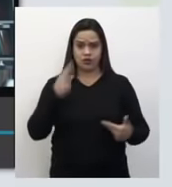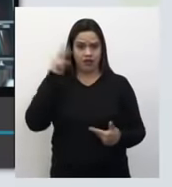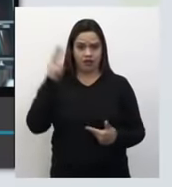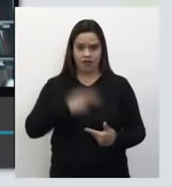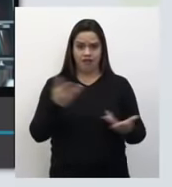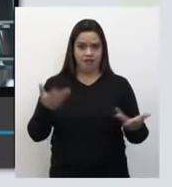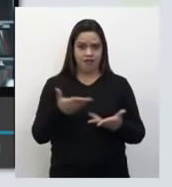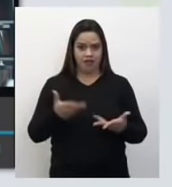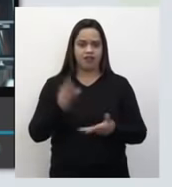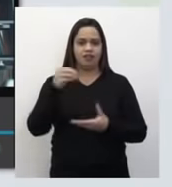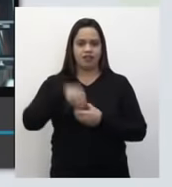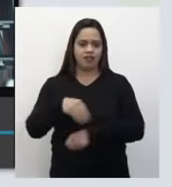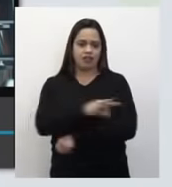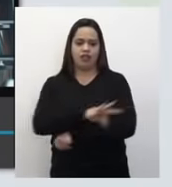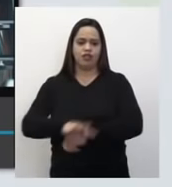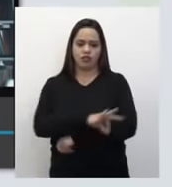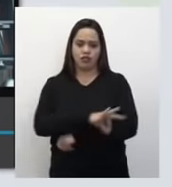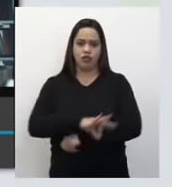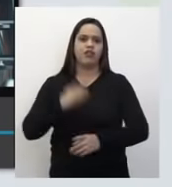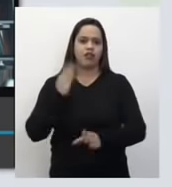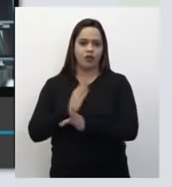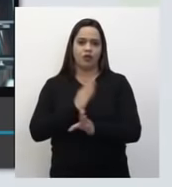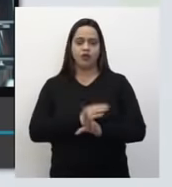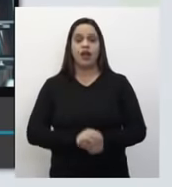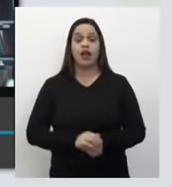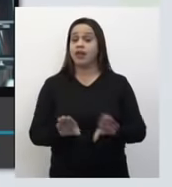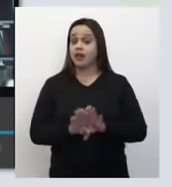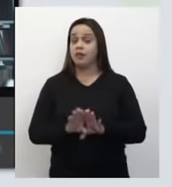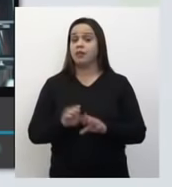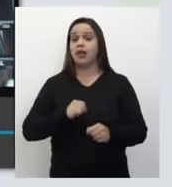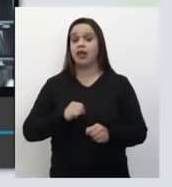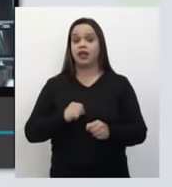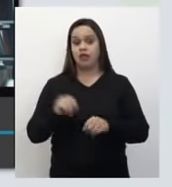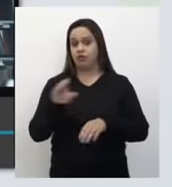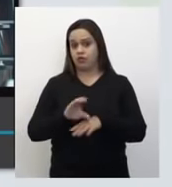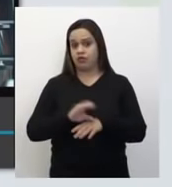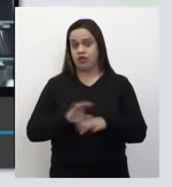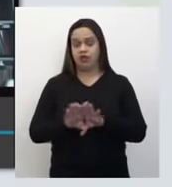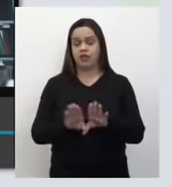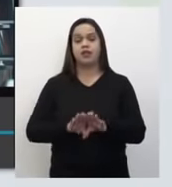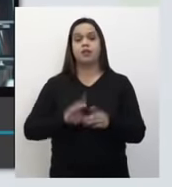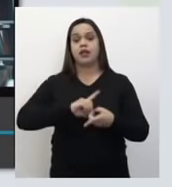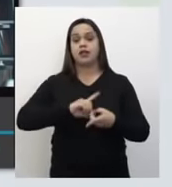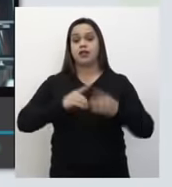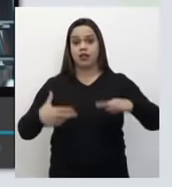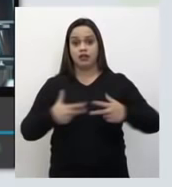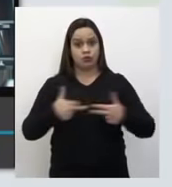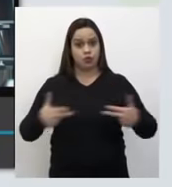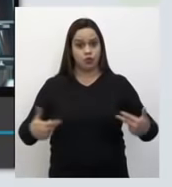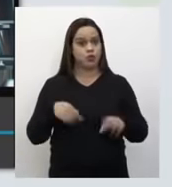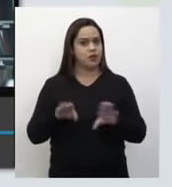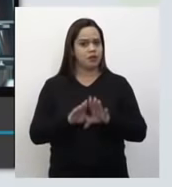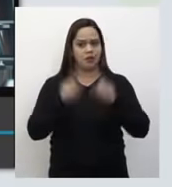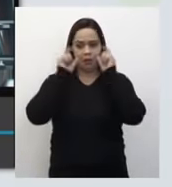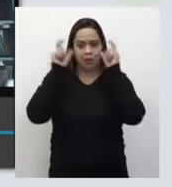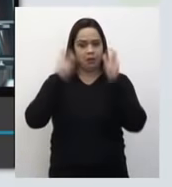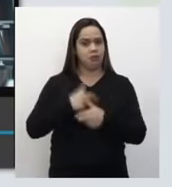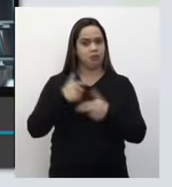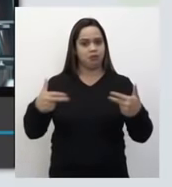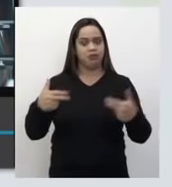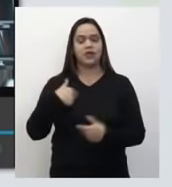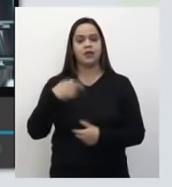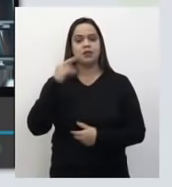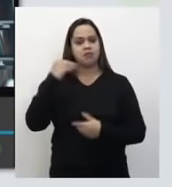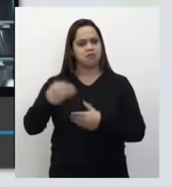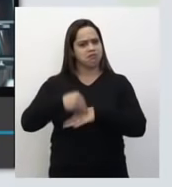arquitetura você vai encontrar. Eu também costumava fazer design de produtos, né, desenho de veículos, objetos, eu achava isso interessante, e me deram essa dica,